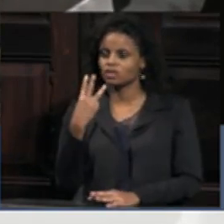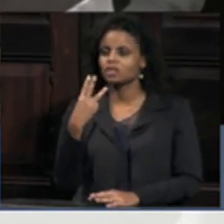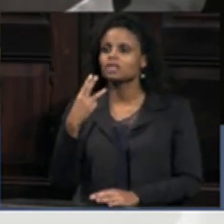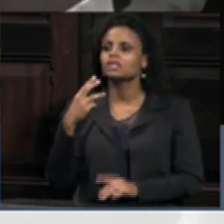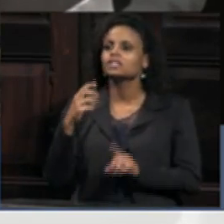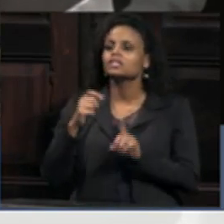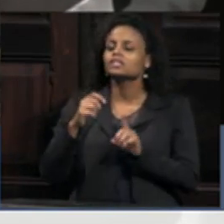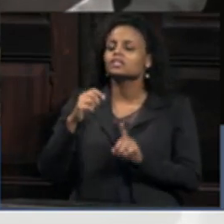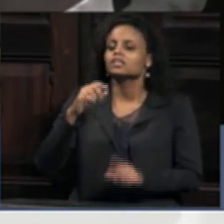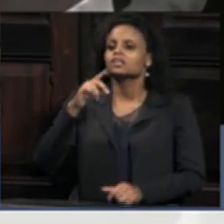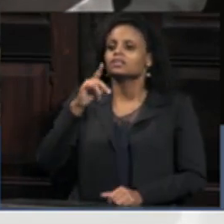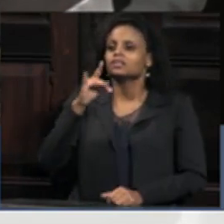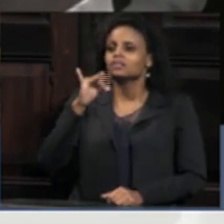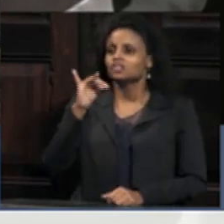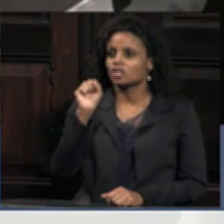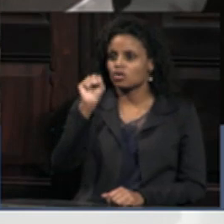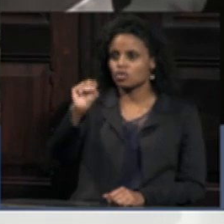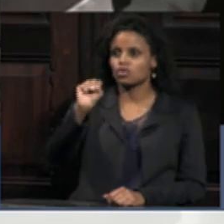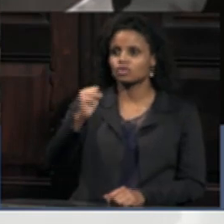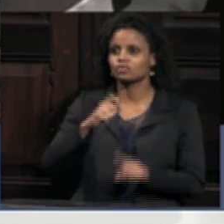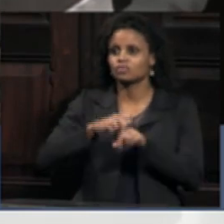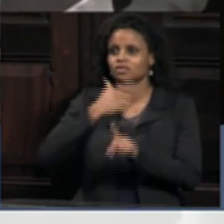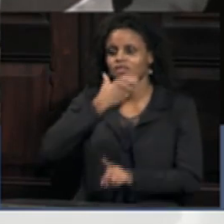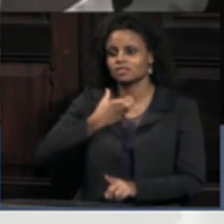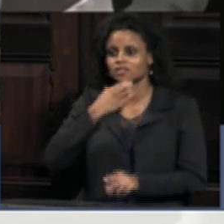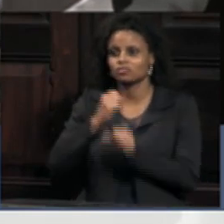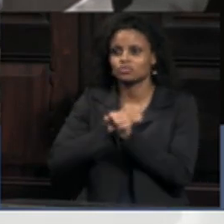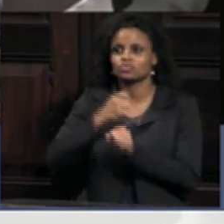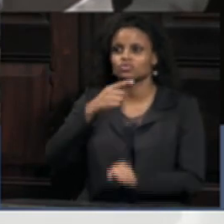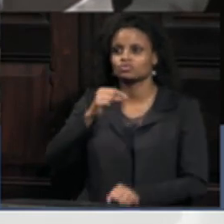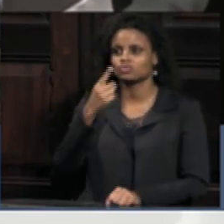dezembro de 2016, alterada pela Lei